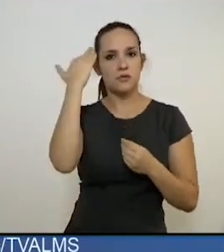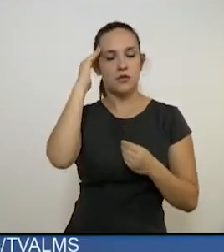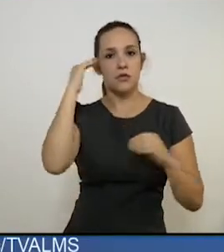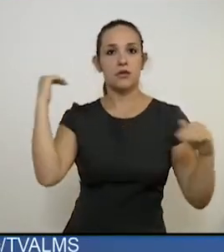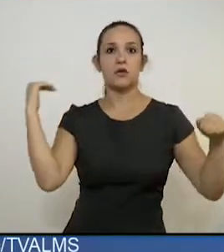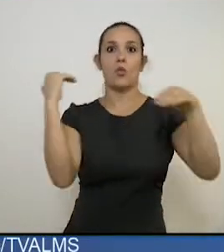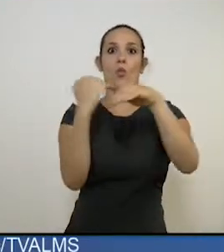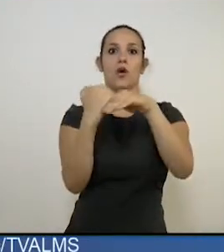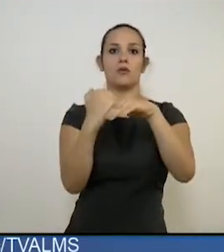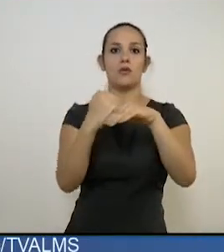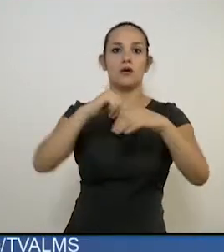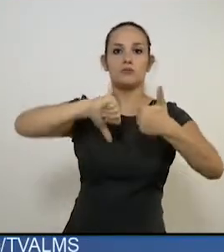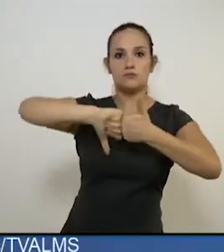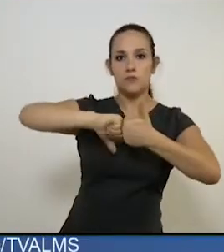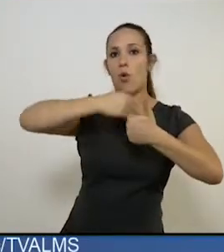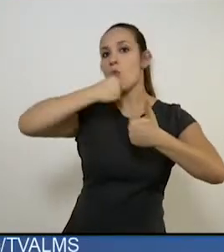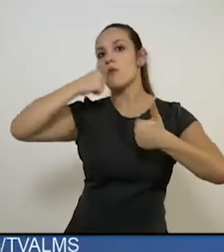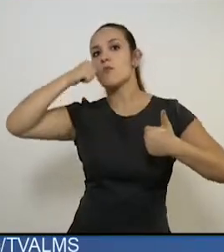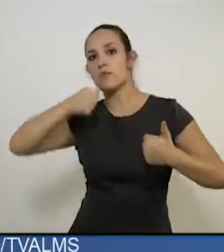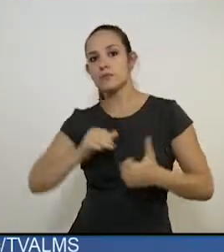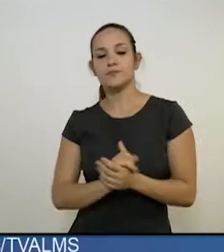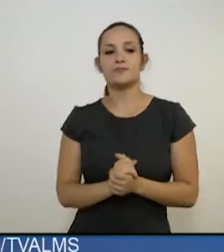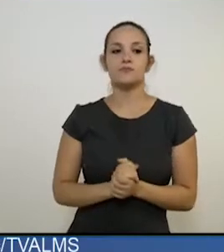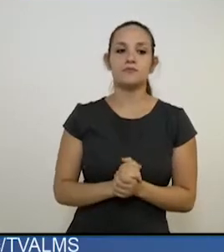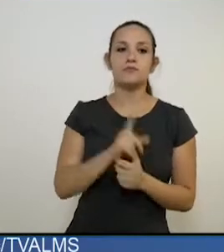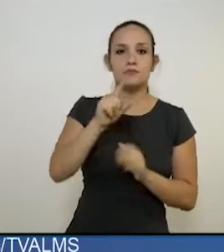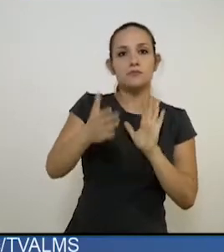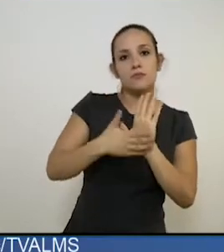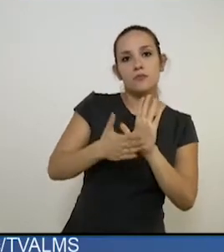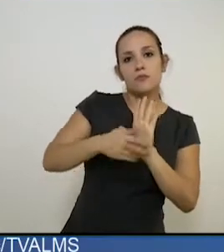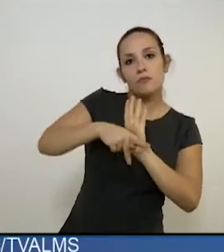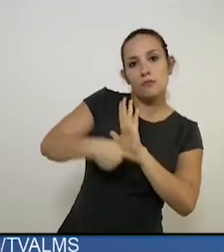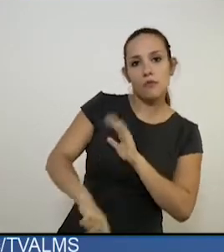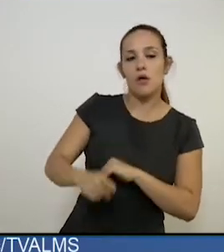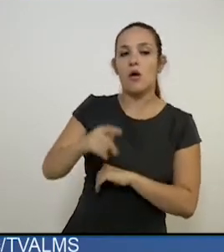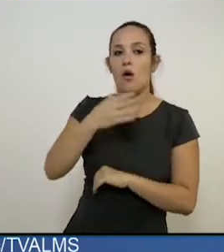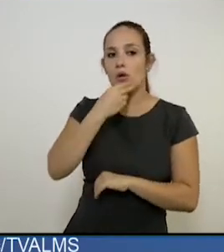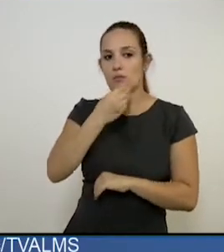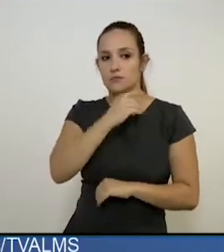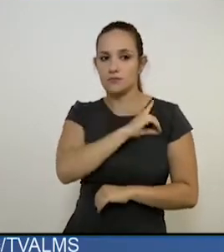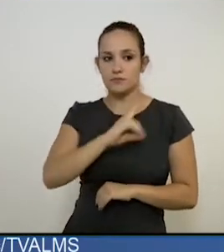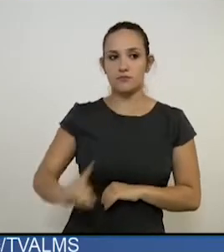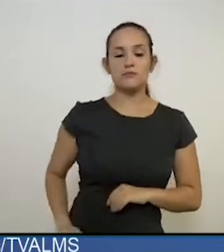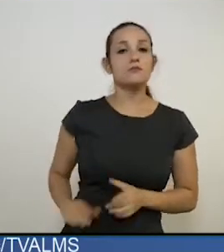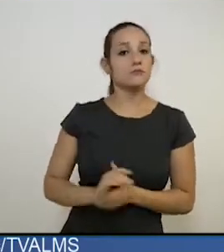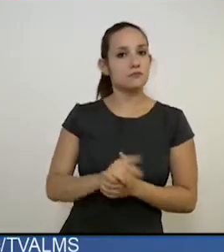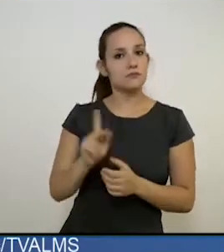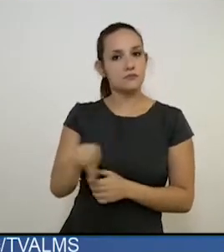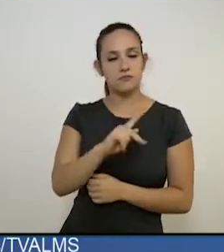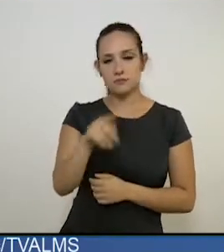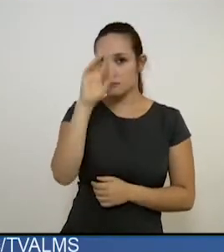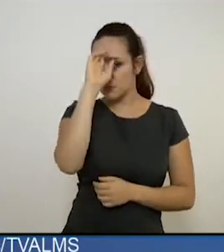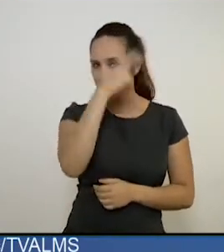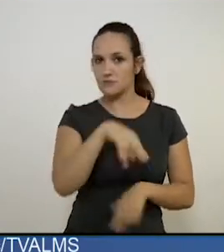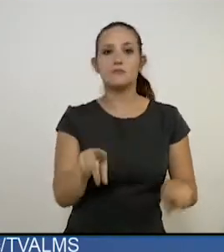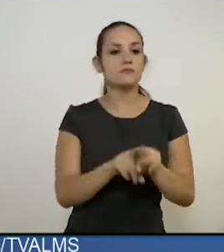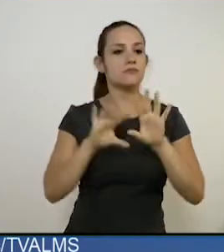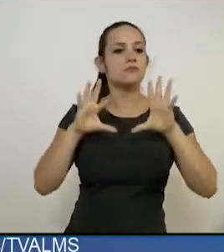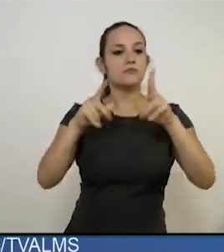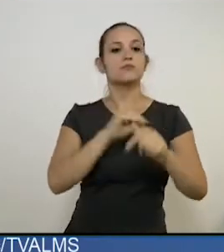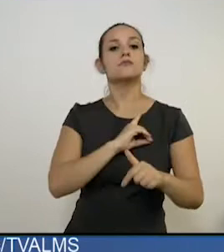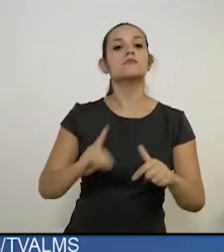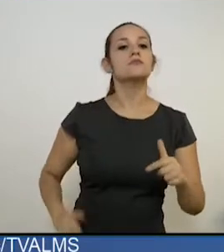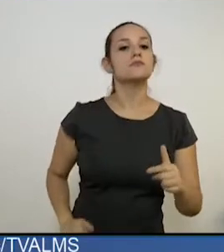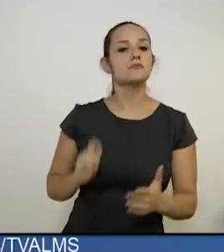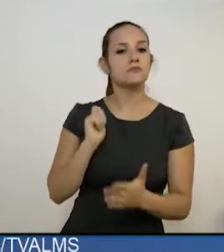gênero. Leis propostas, inclusive, pelo nosso colega Reinaldo e aprovada por todos nós, deputados desta